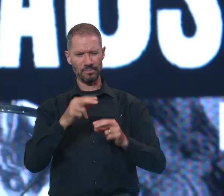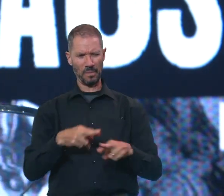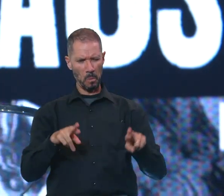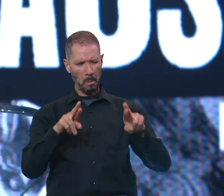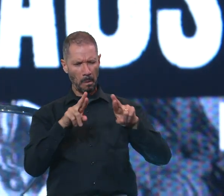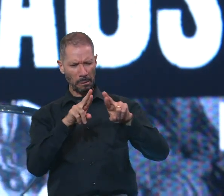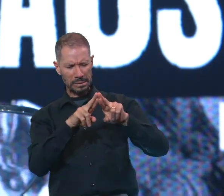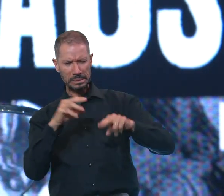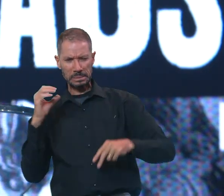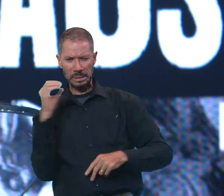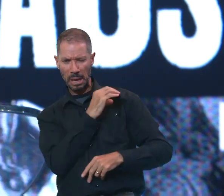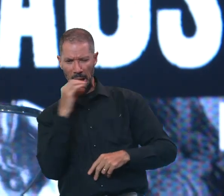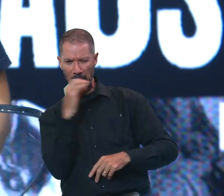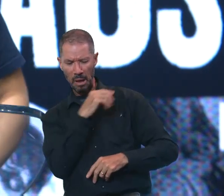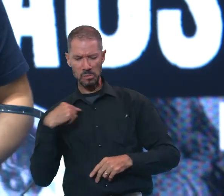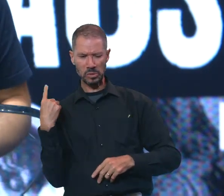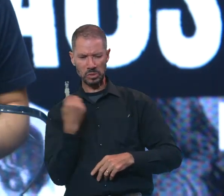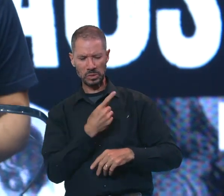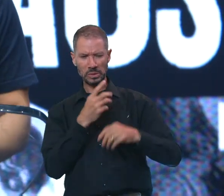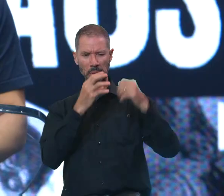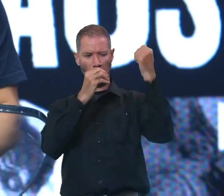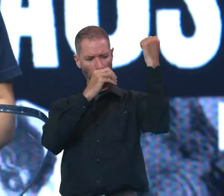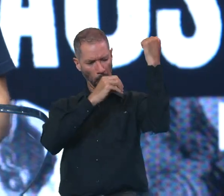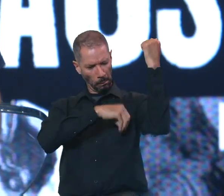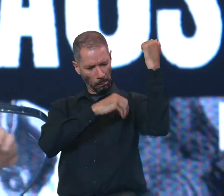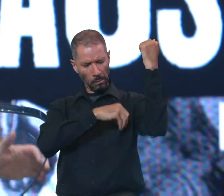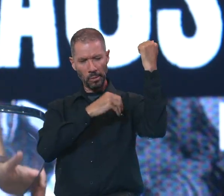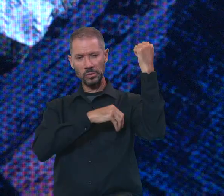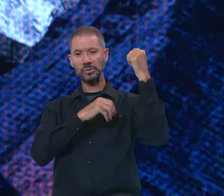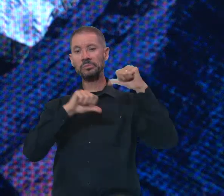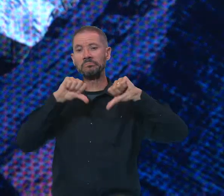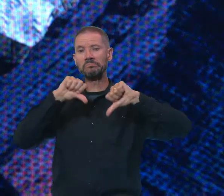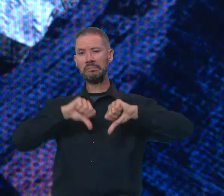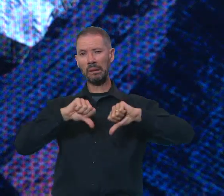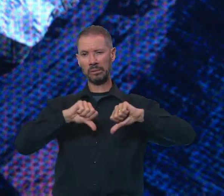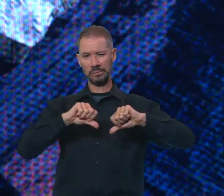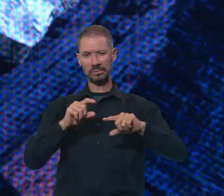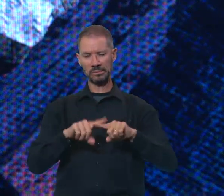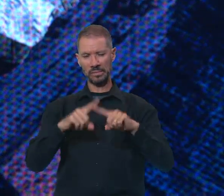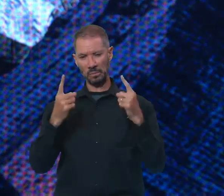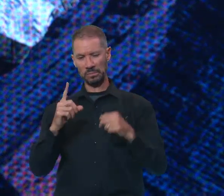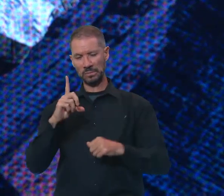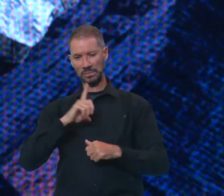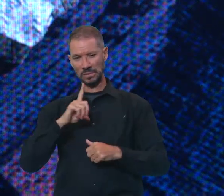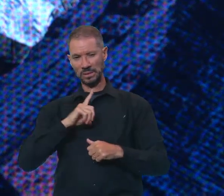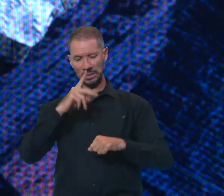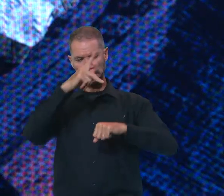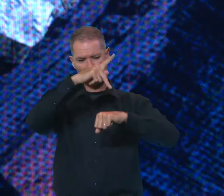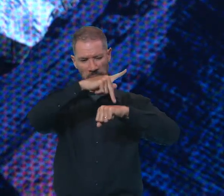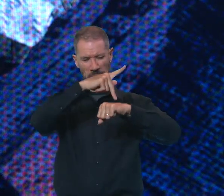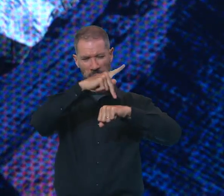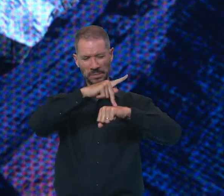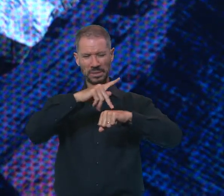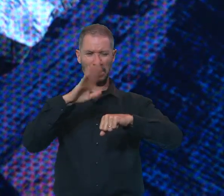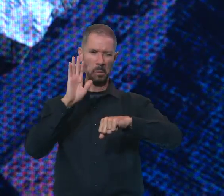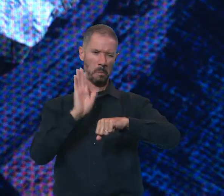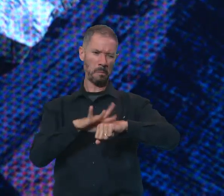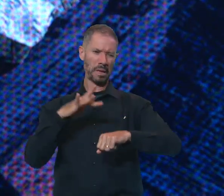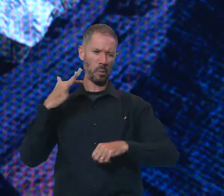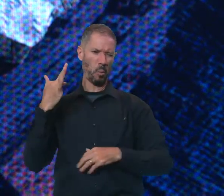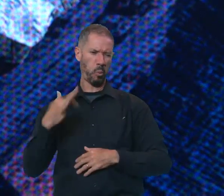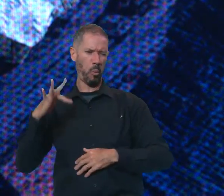tão rapidamente as nossas forças e as nossas energias. Existem pedras que doem mais do que